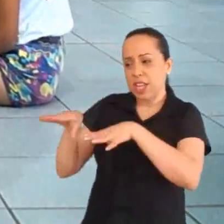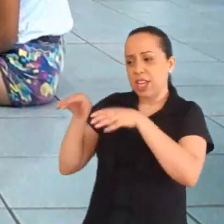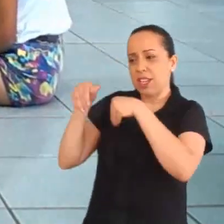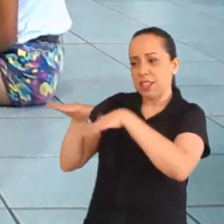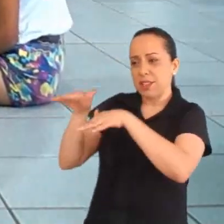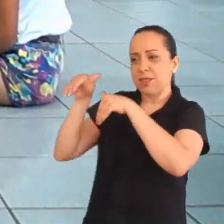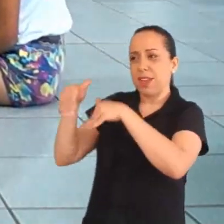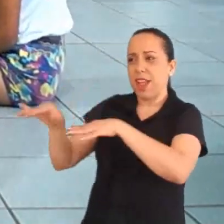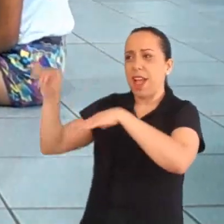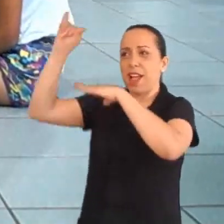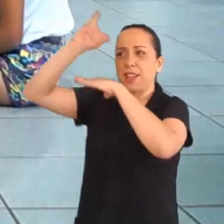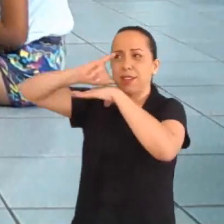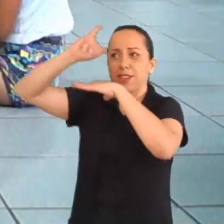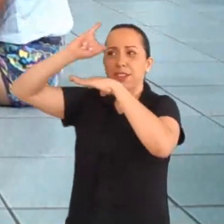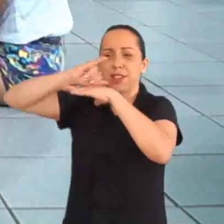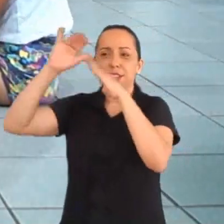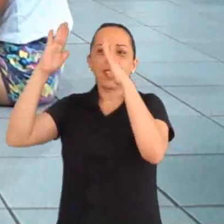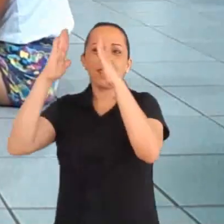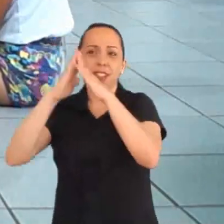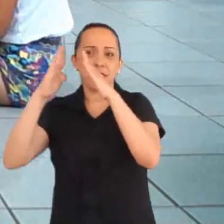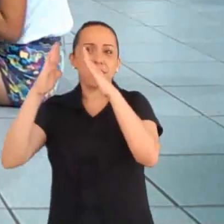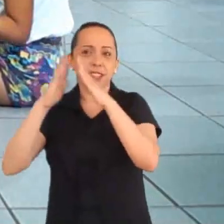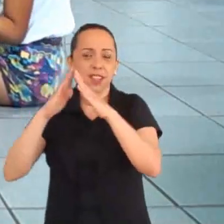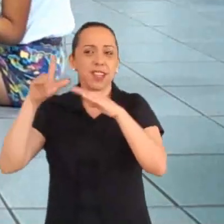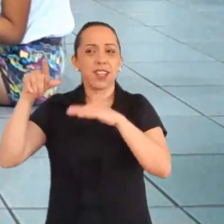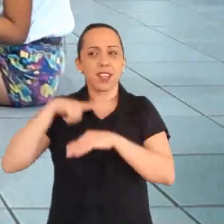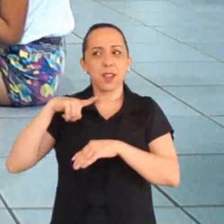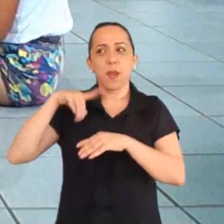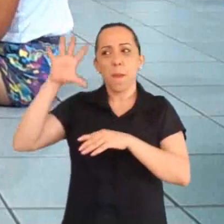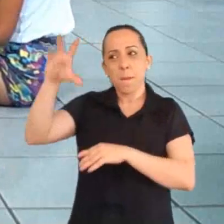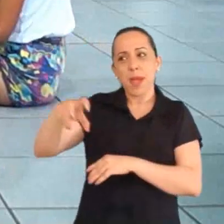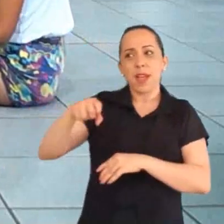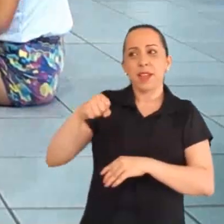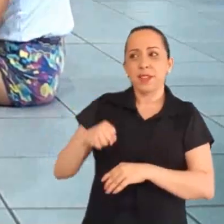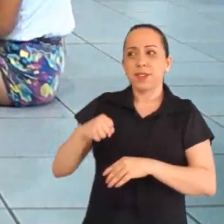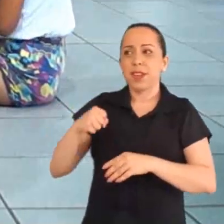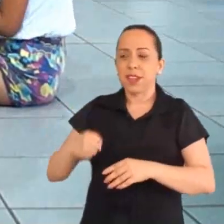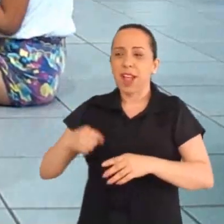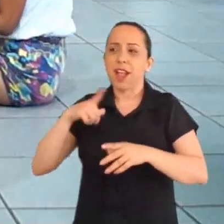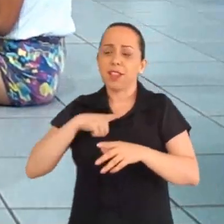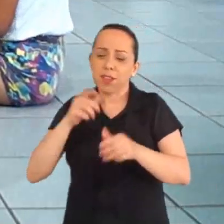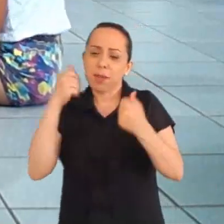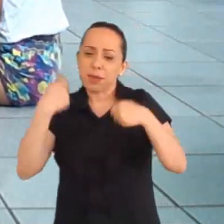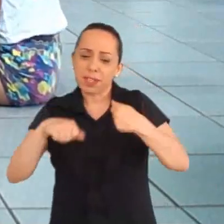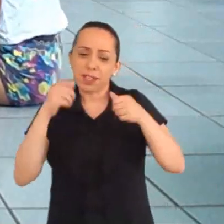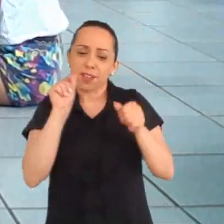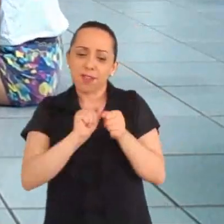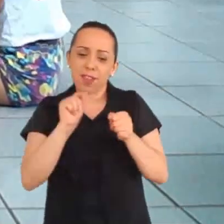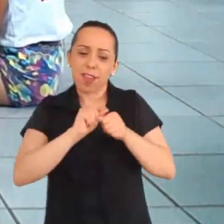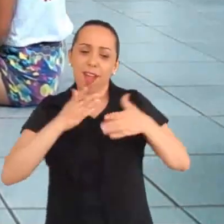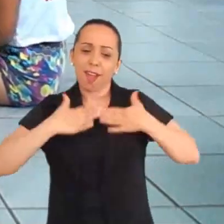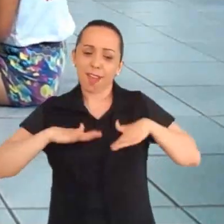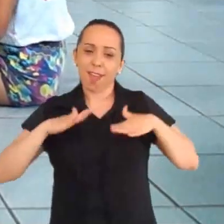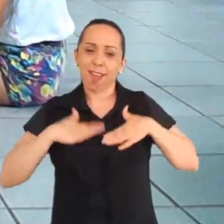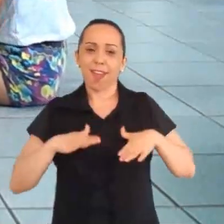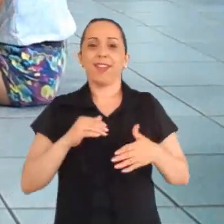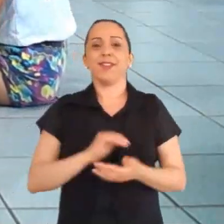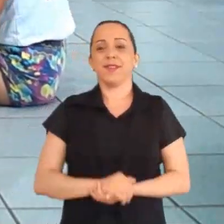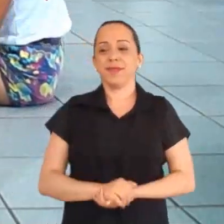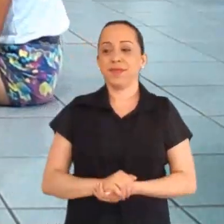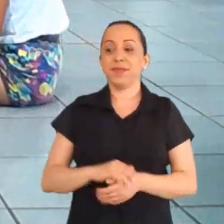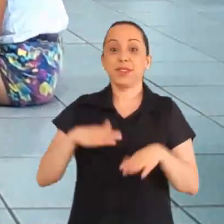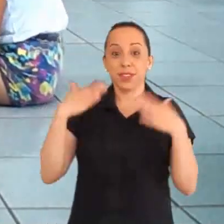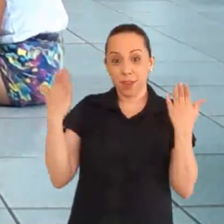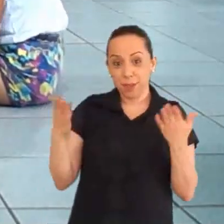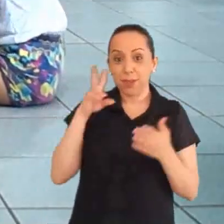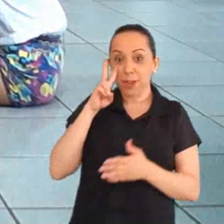de cima do telhado, deixa esses meninos estudar sossegado. Né? Bom,